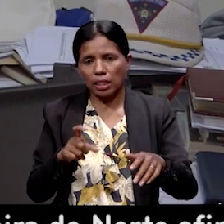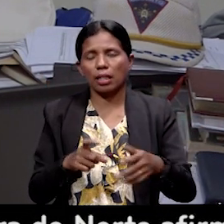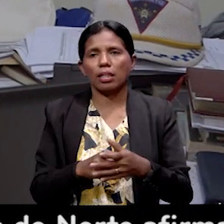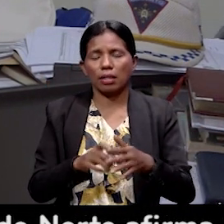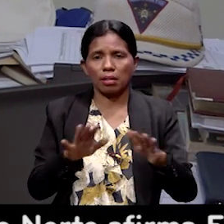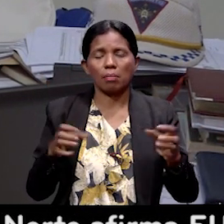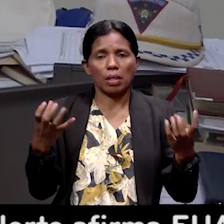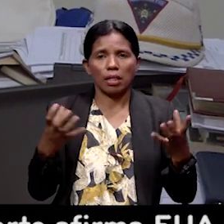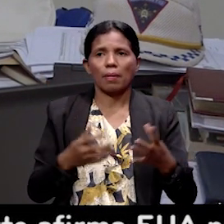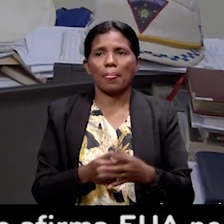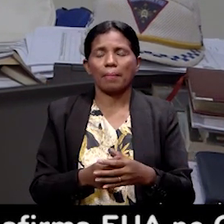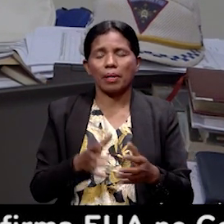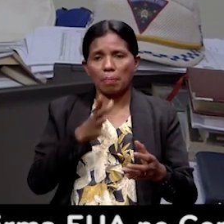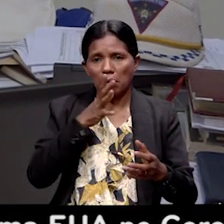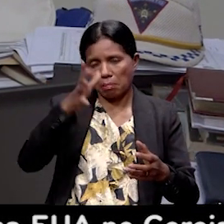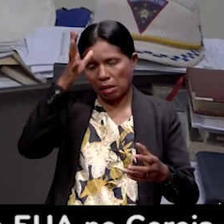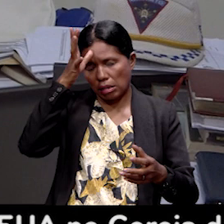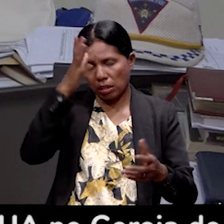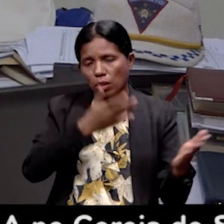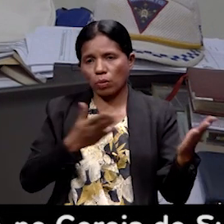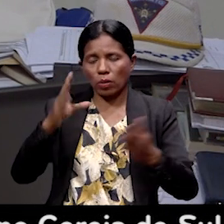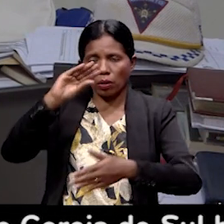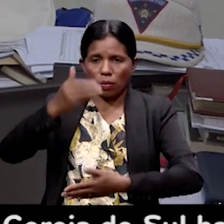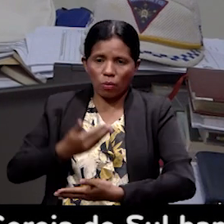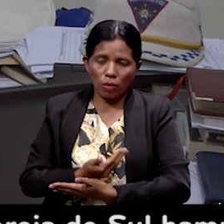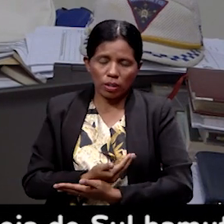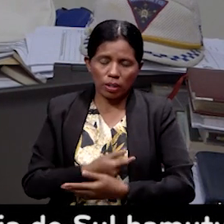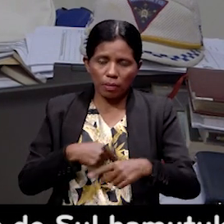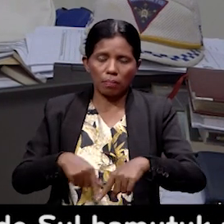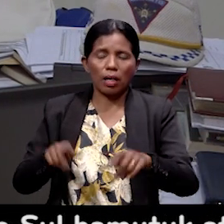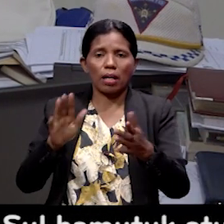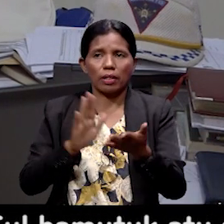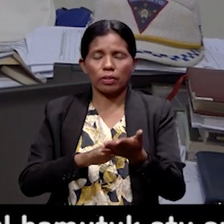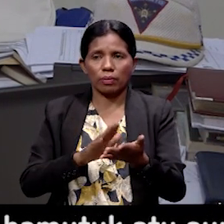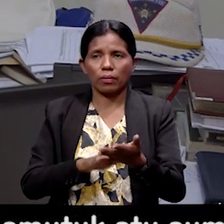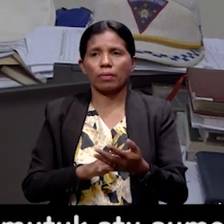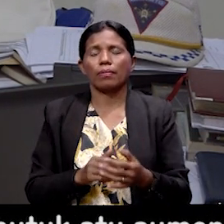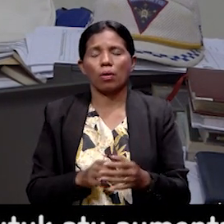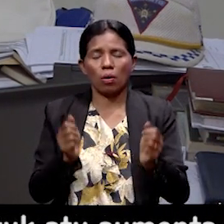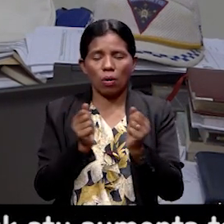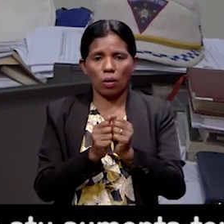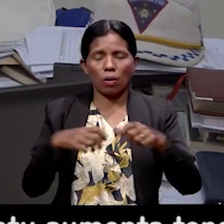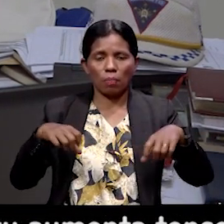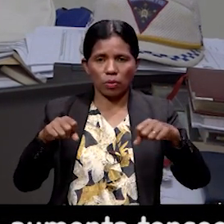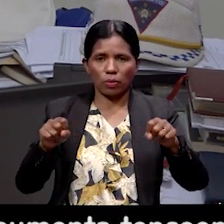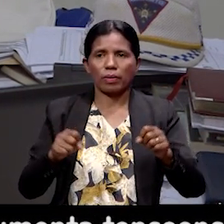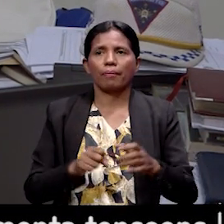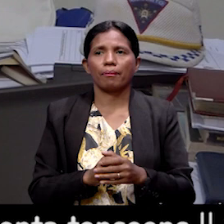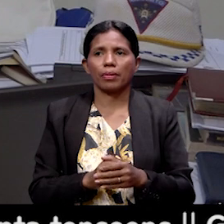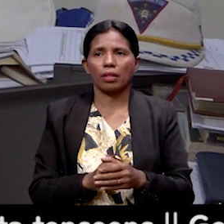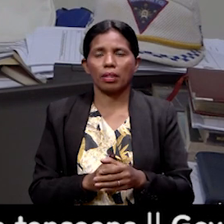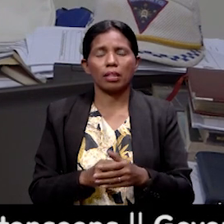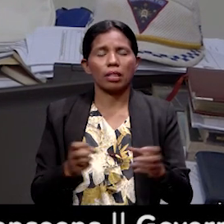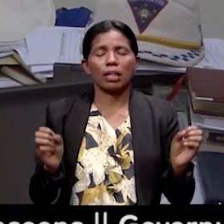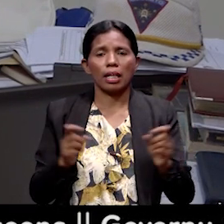maioria ina aman sira tula wan sira o a motorsiklo o go motor transport motor idane vida